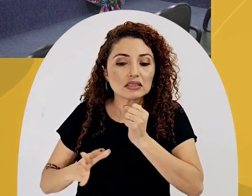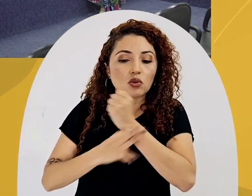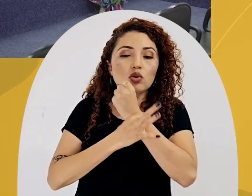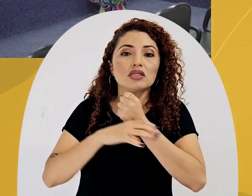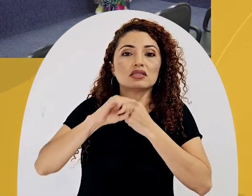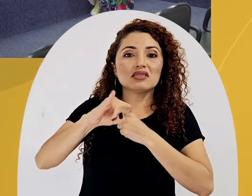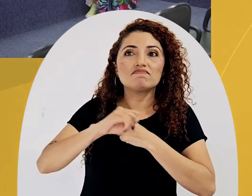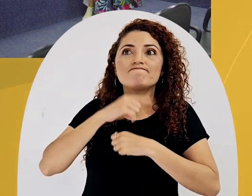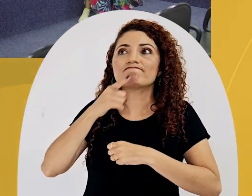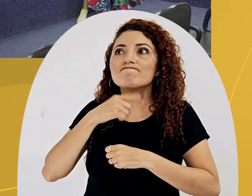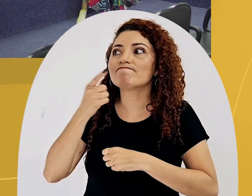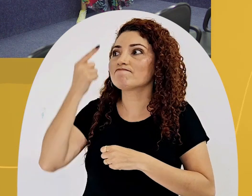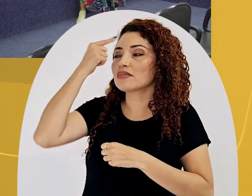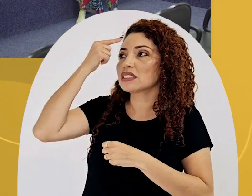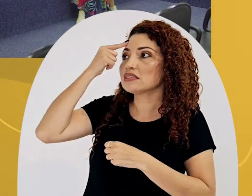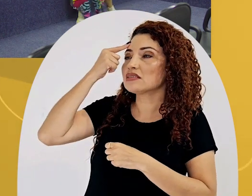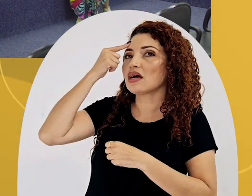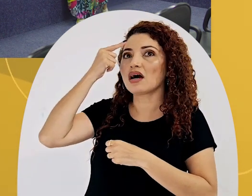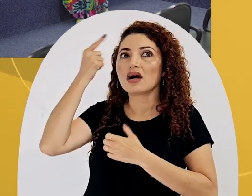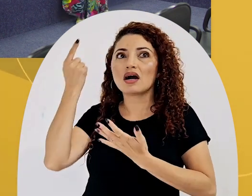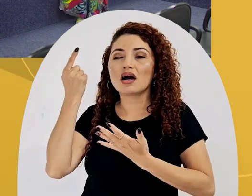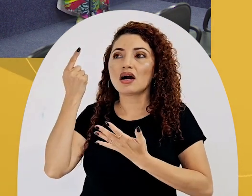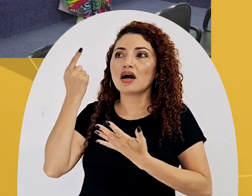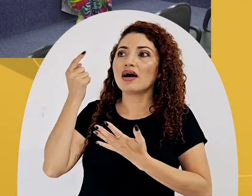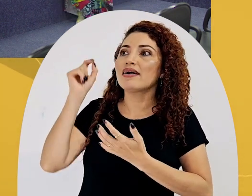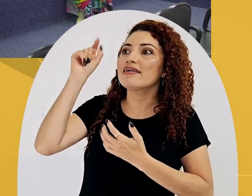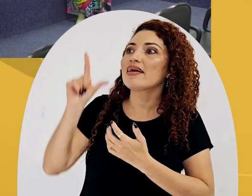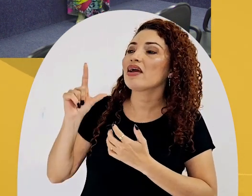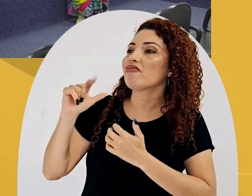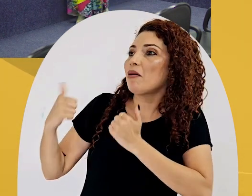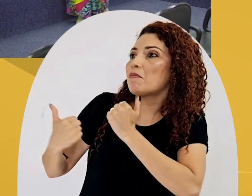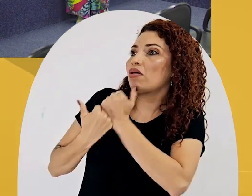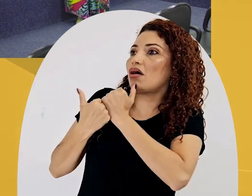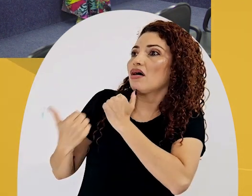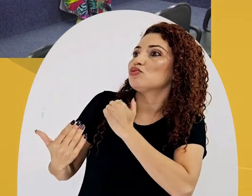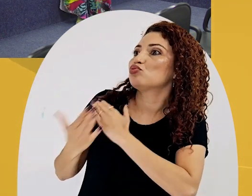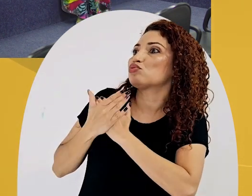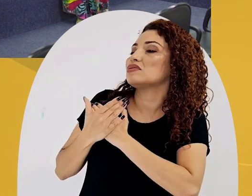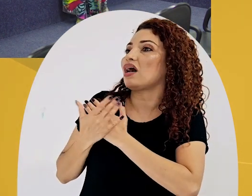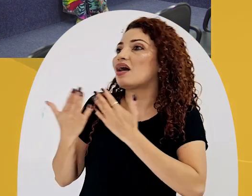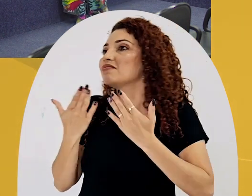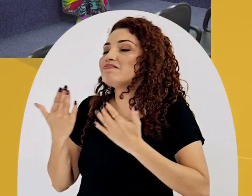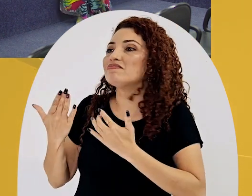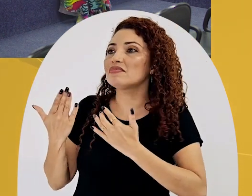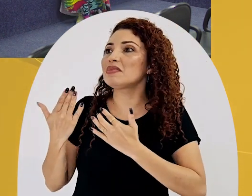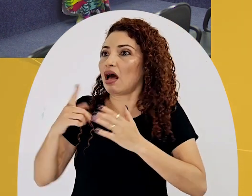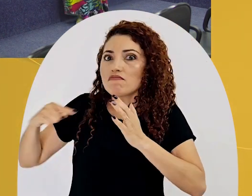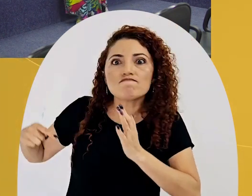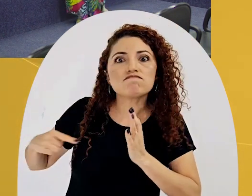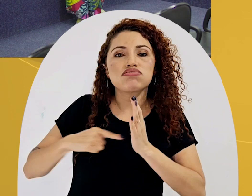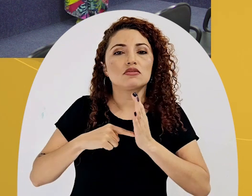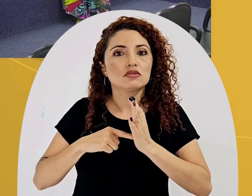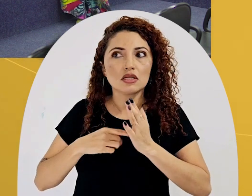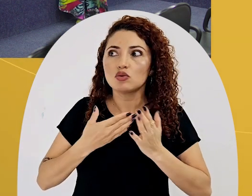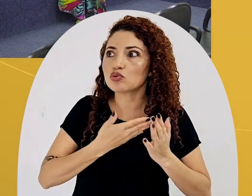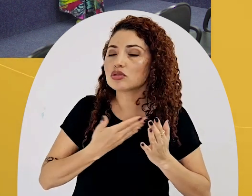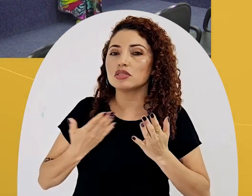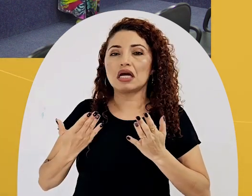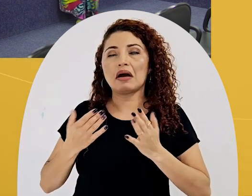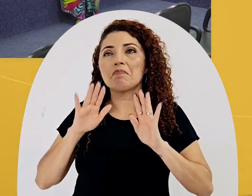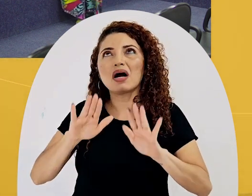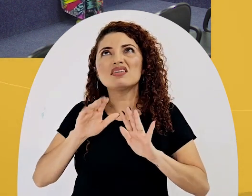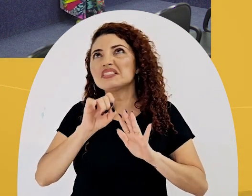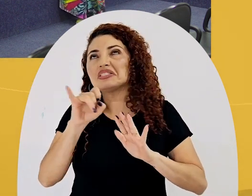não conseguem pensar em alguém que possa ser ali a sua rede de apoio, por exemplo, para denunciar, ou mesmo que não